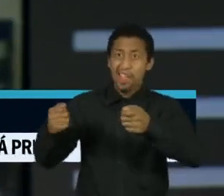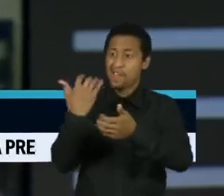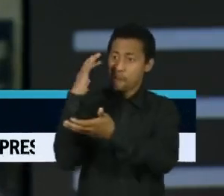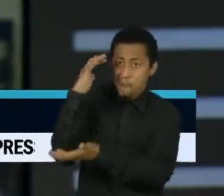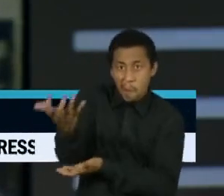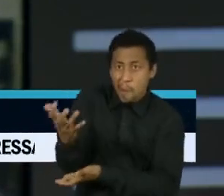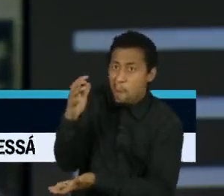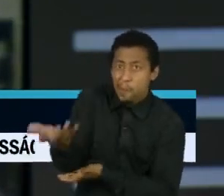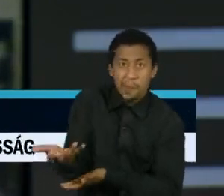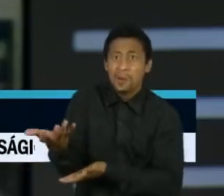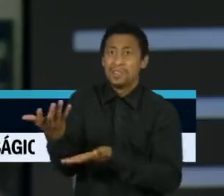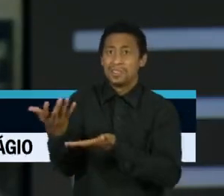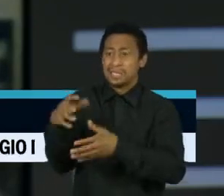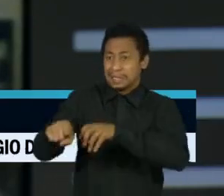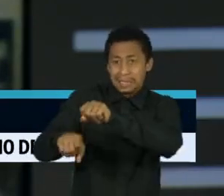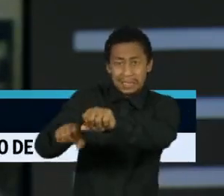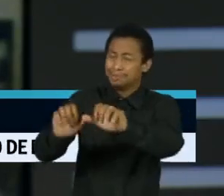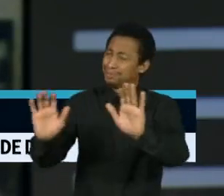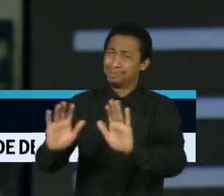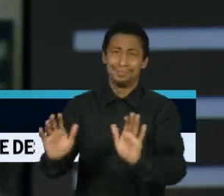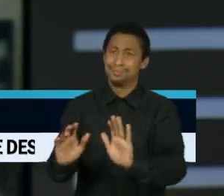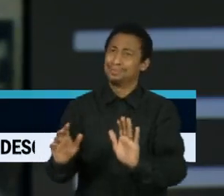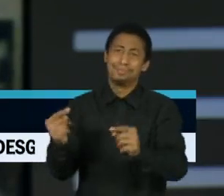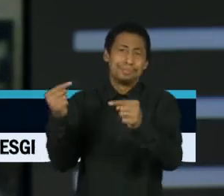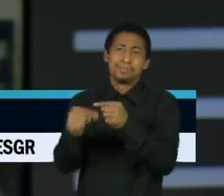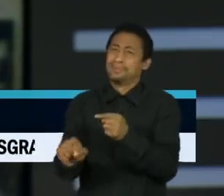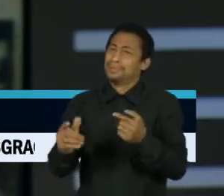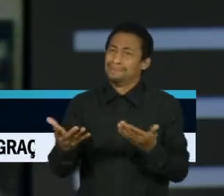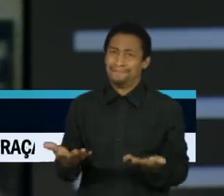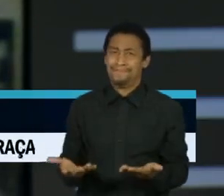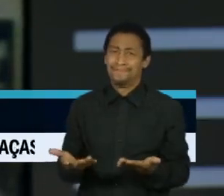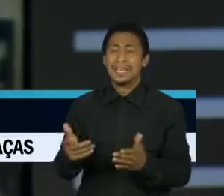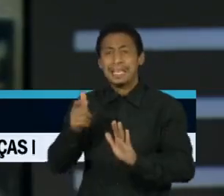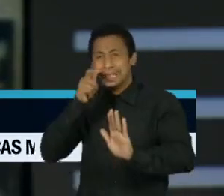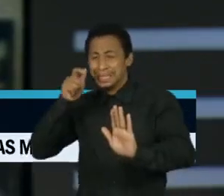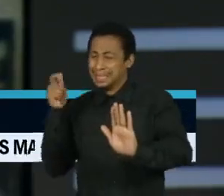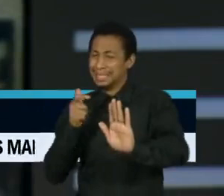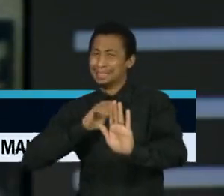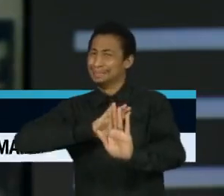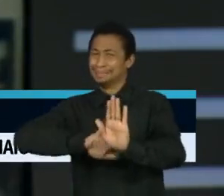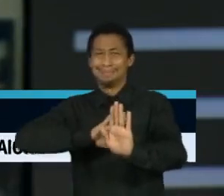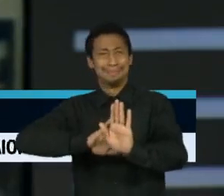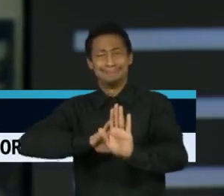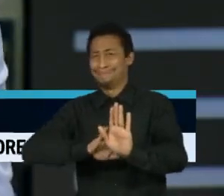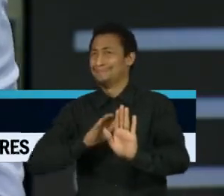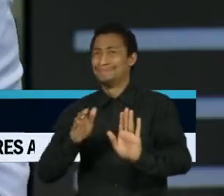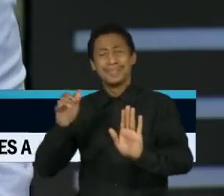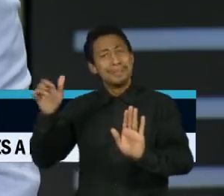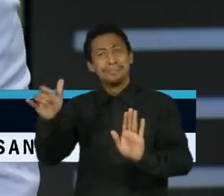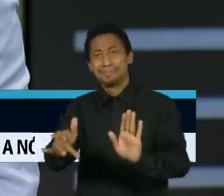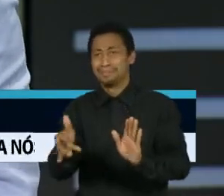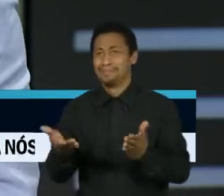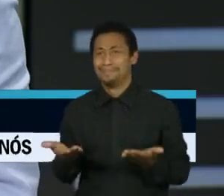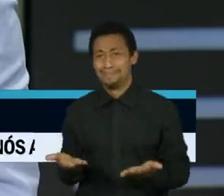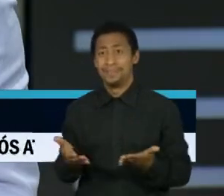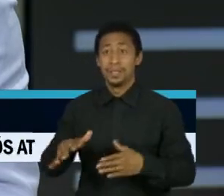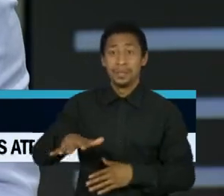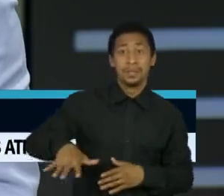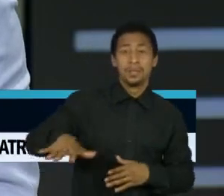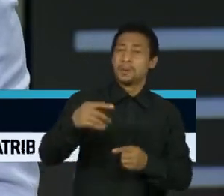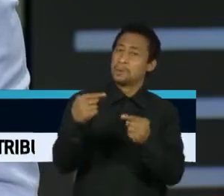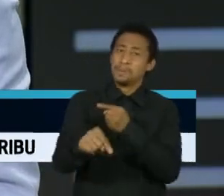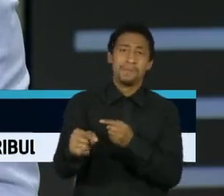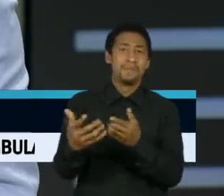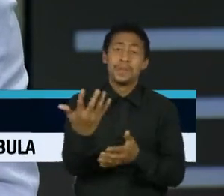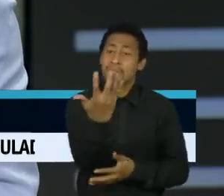muito pouca gente, né? Estamos falando aí de grileiros, estamos falando de interesses muito pequenos para uma coisa tão linda que pode ser um